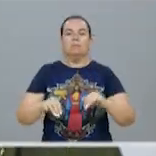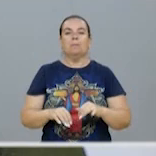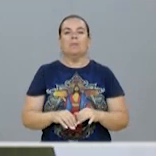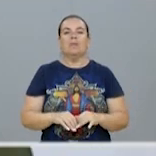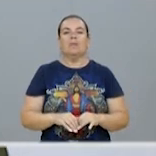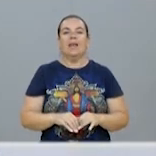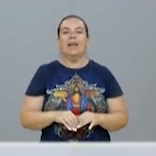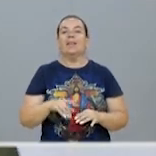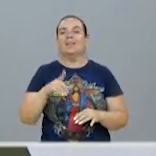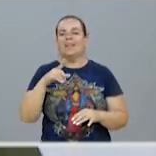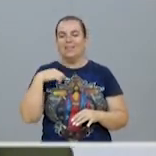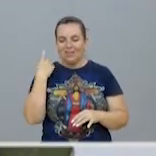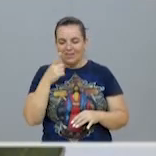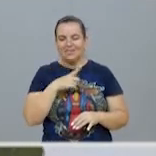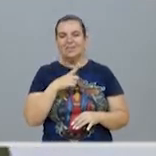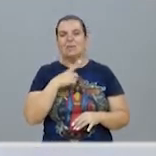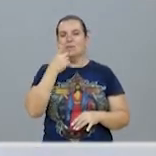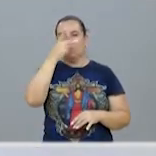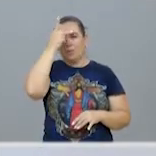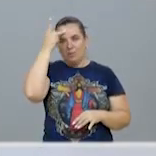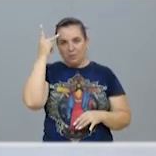ajudar, e é Jesus. Vamos lá,